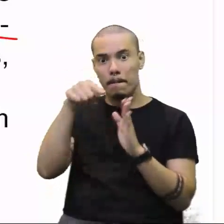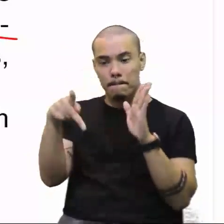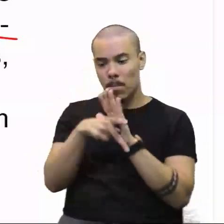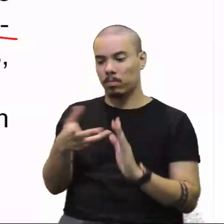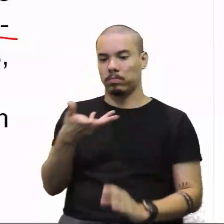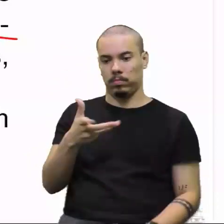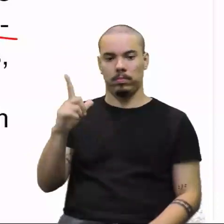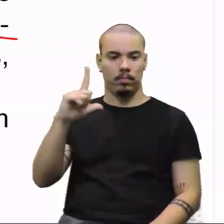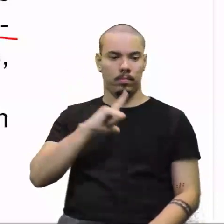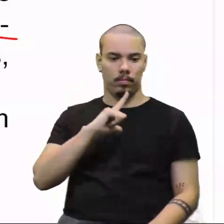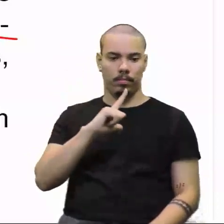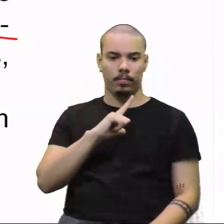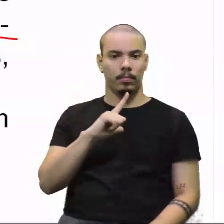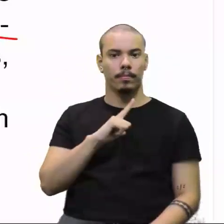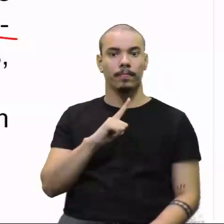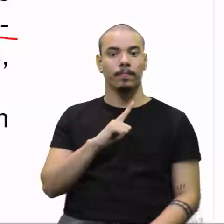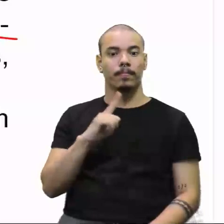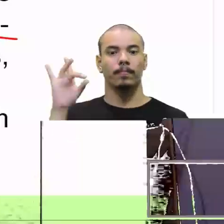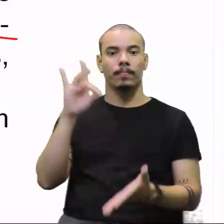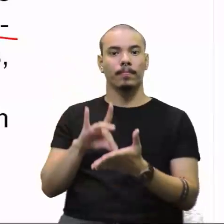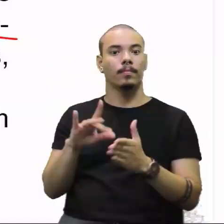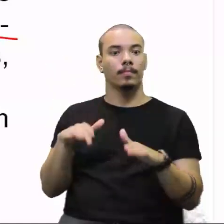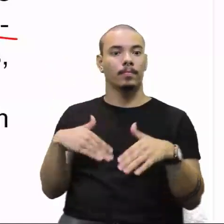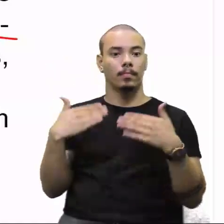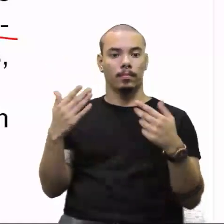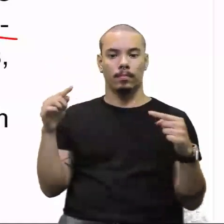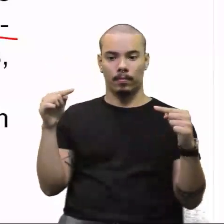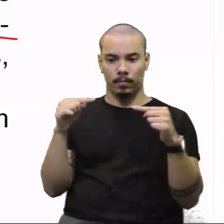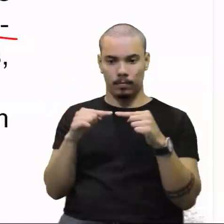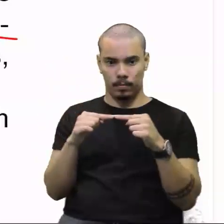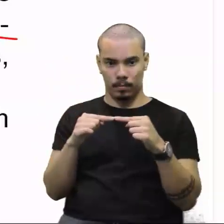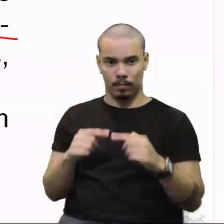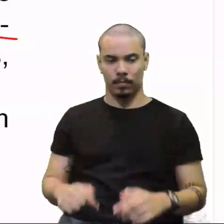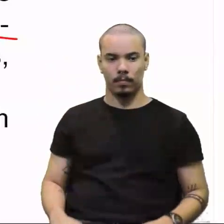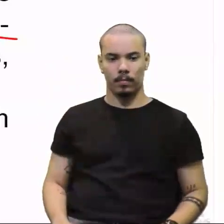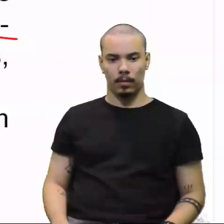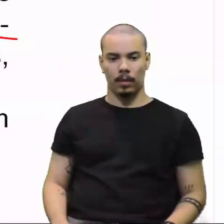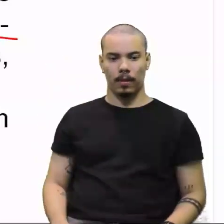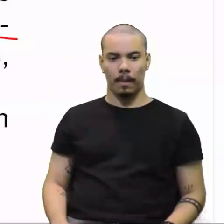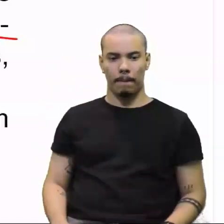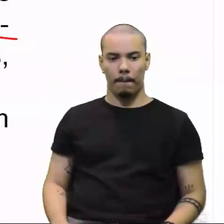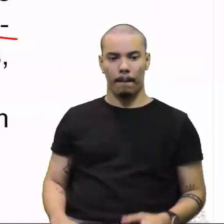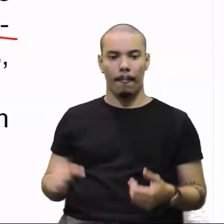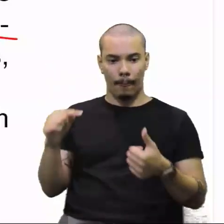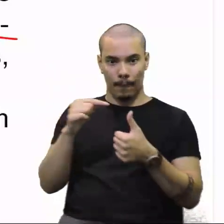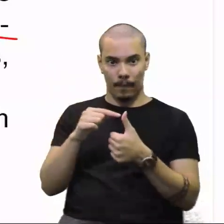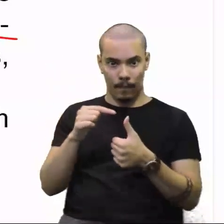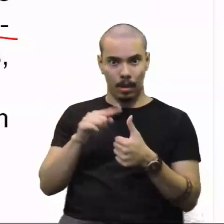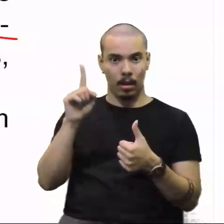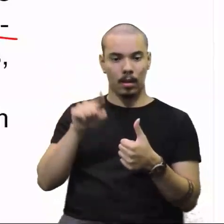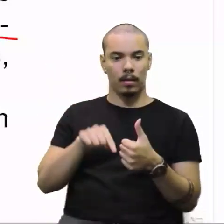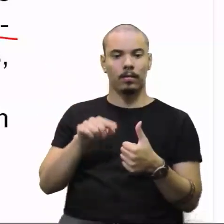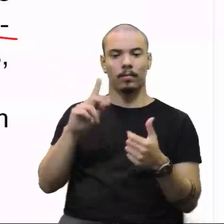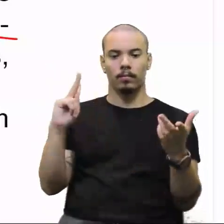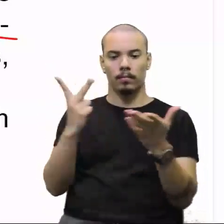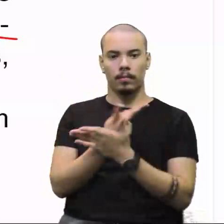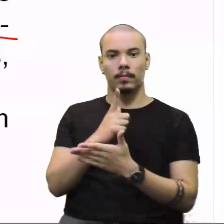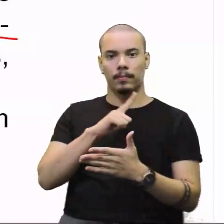inerciais, considere a seguinte afirmativa: só para os inerciais. São referenciais que se